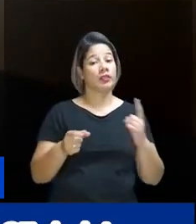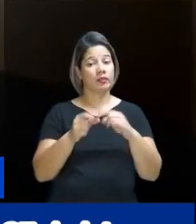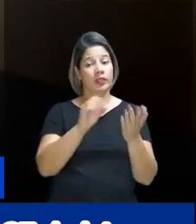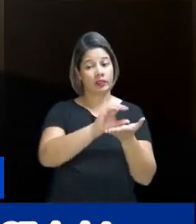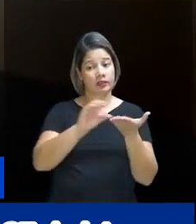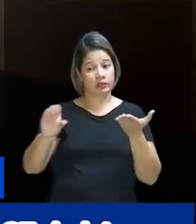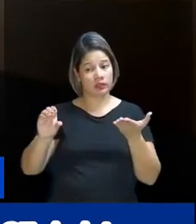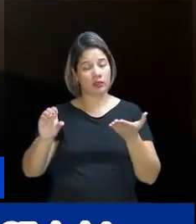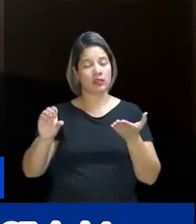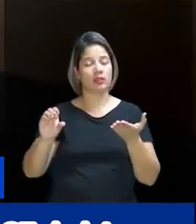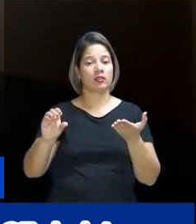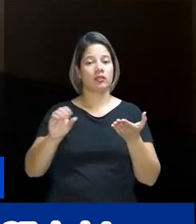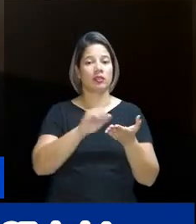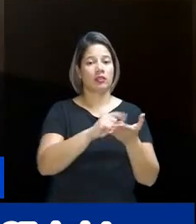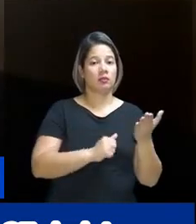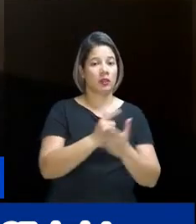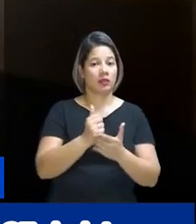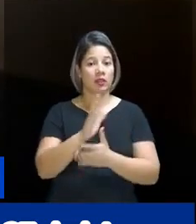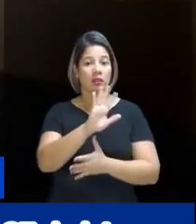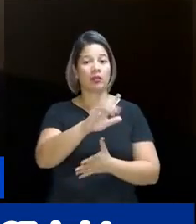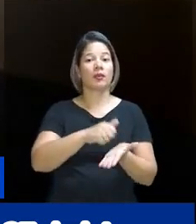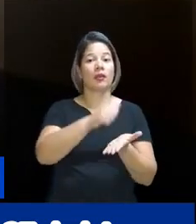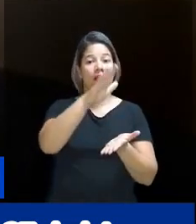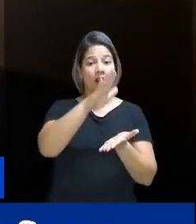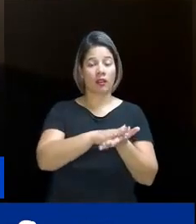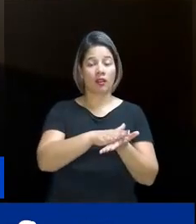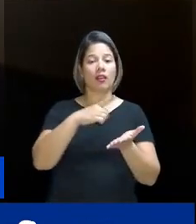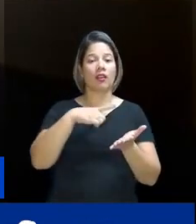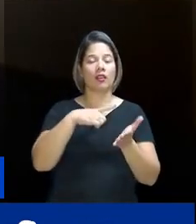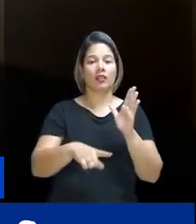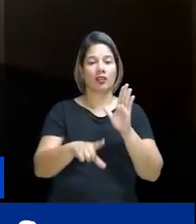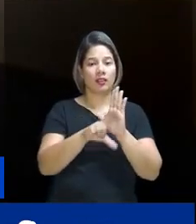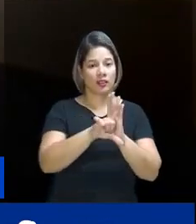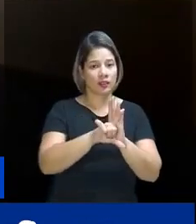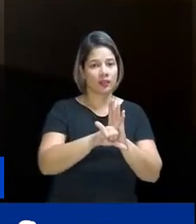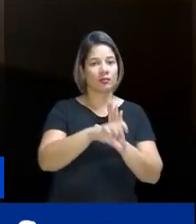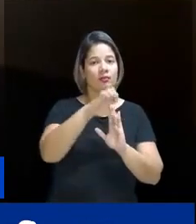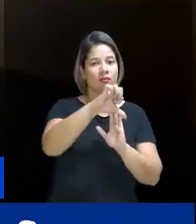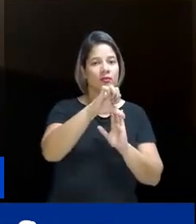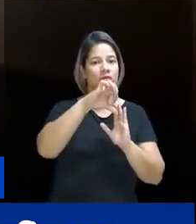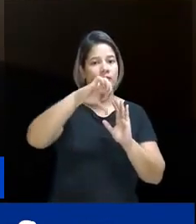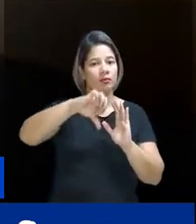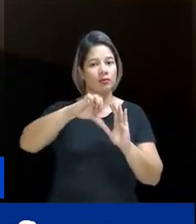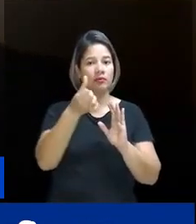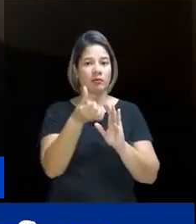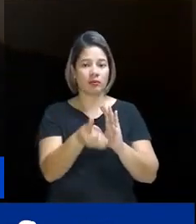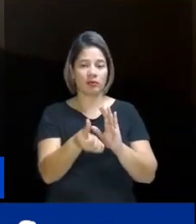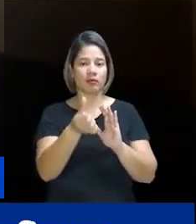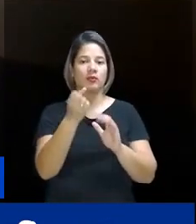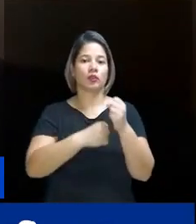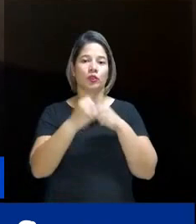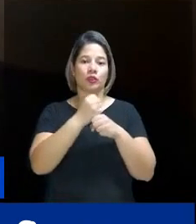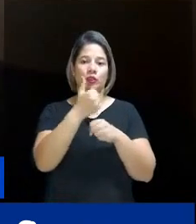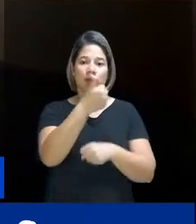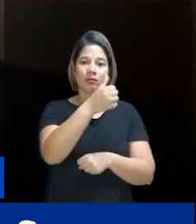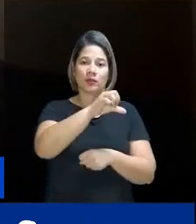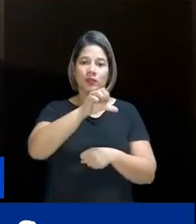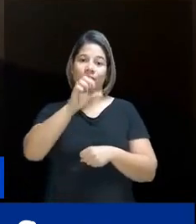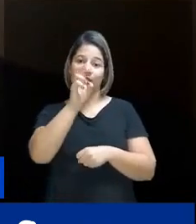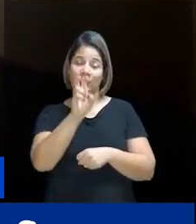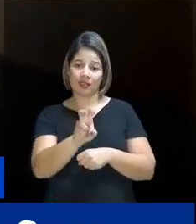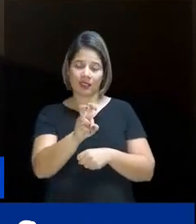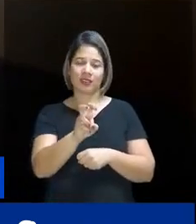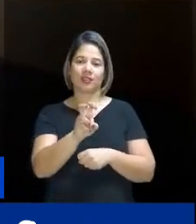a que se refere o artigo 37 da Lei nº 9.096 de 95, a qual, considerando